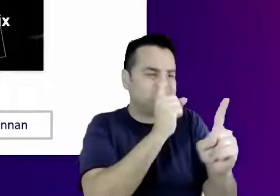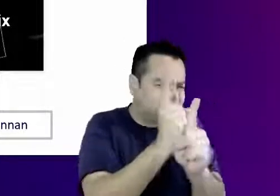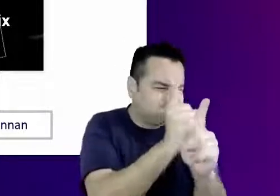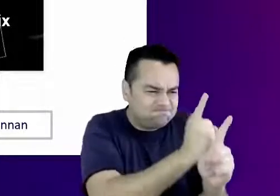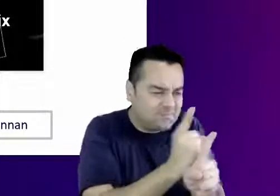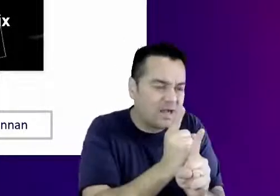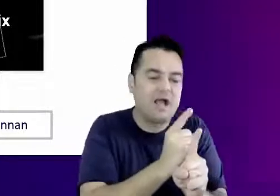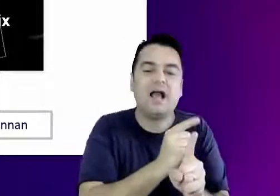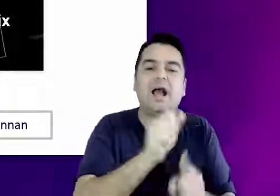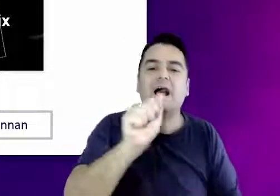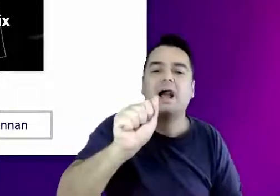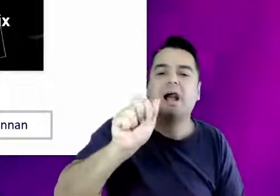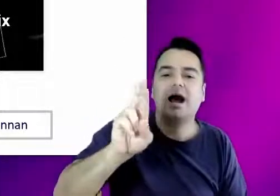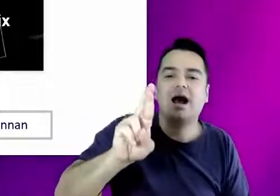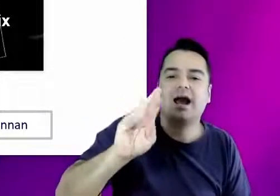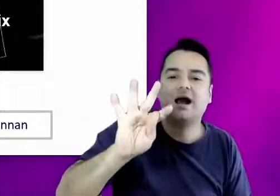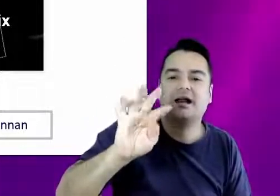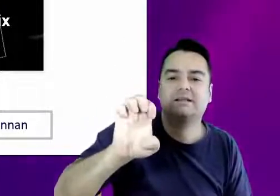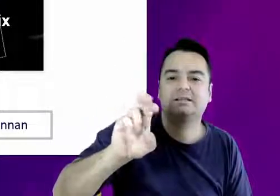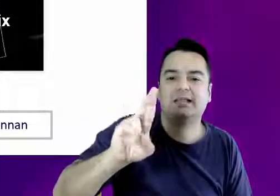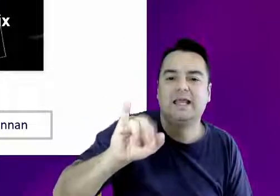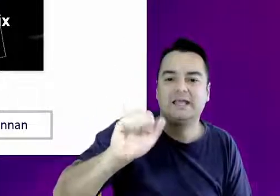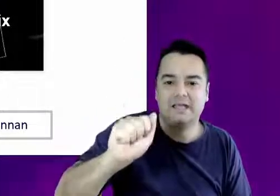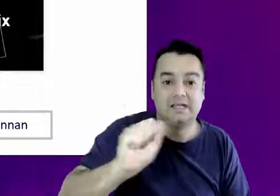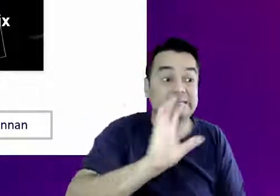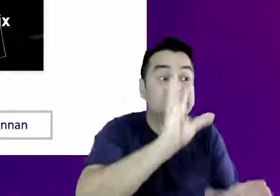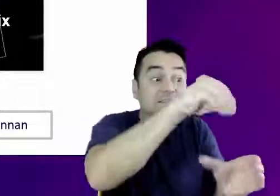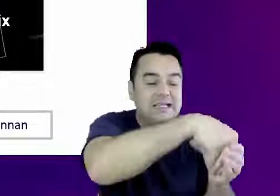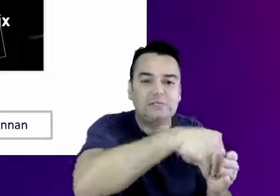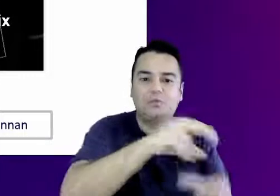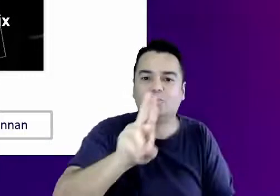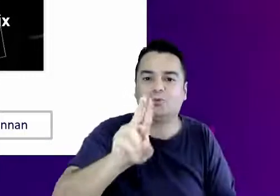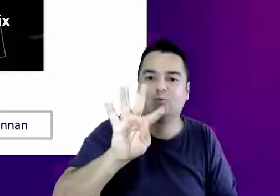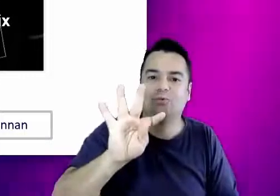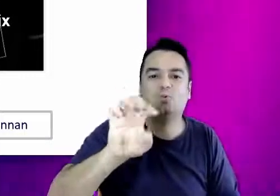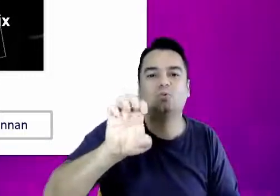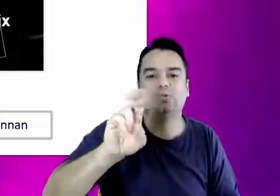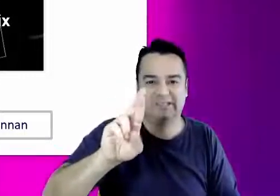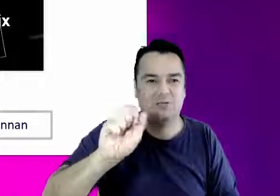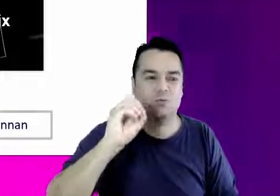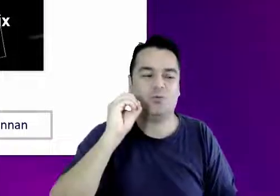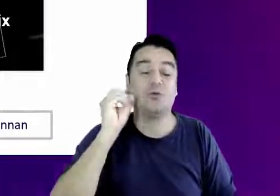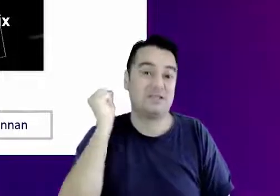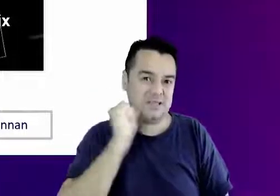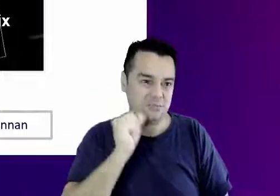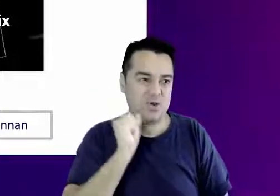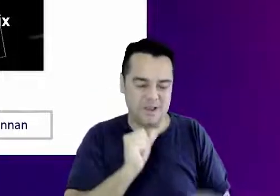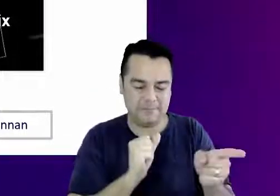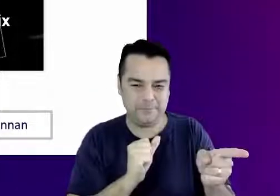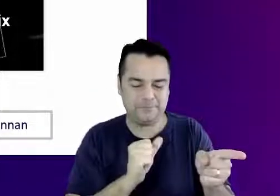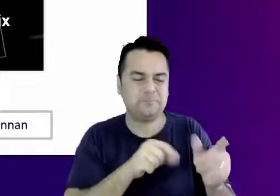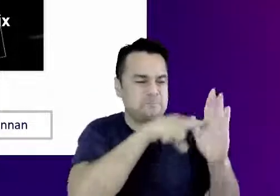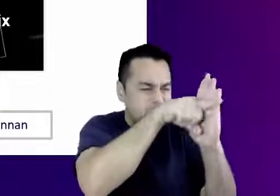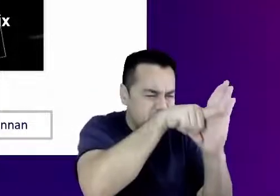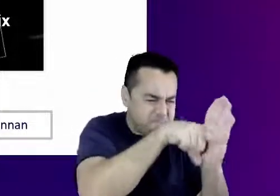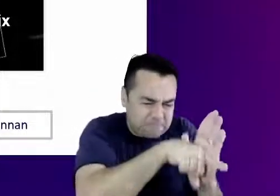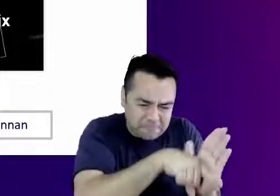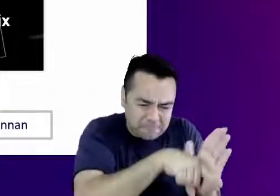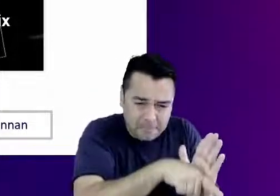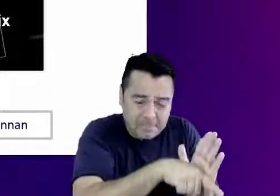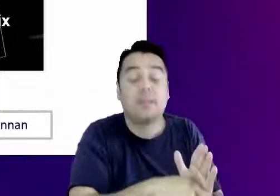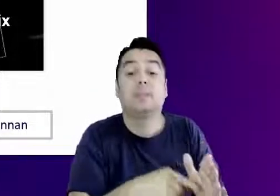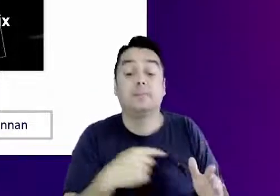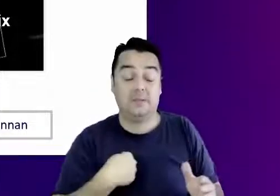vaso calibroso e bastante colorido, porque o fluxo é de alta velocidade, com a presença de hélice, e eu vou fazer